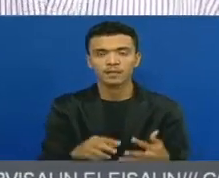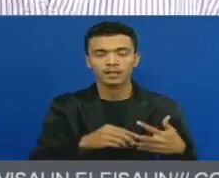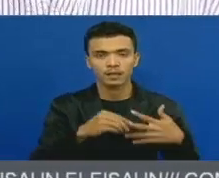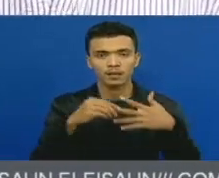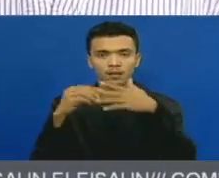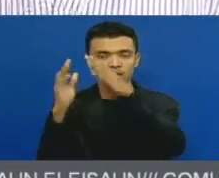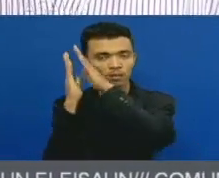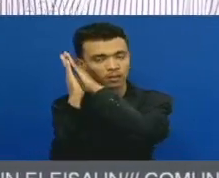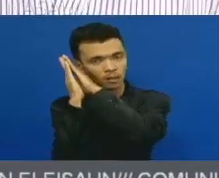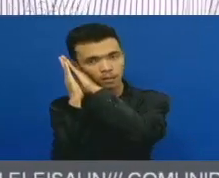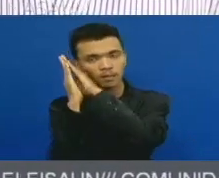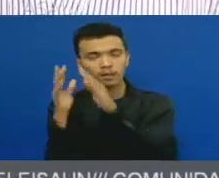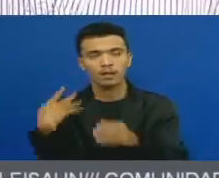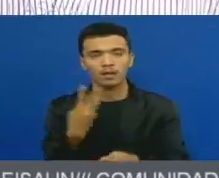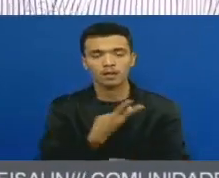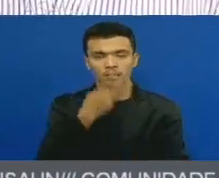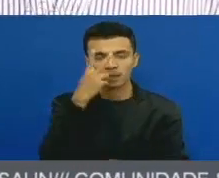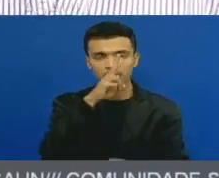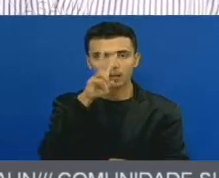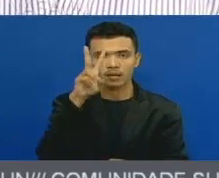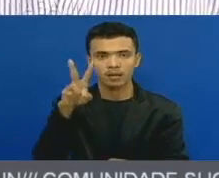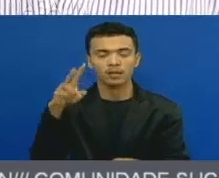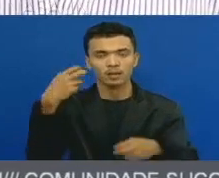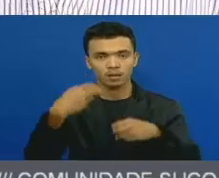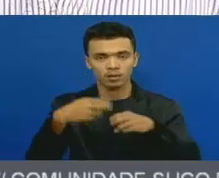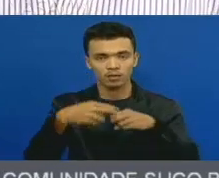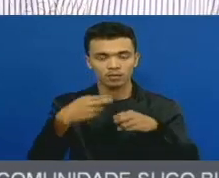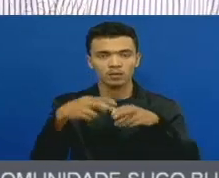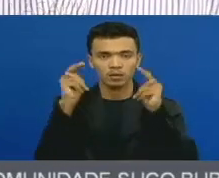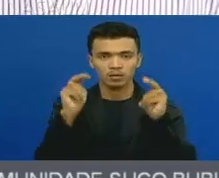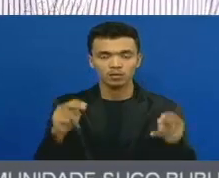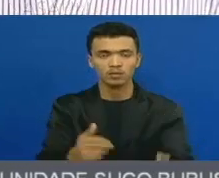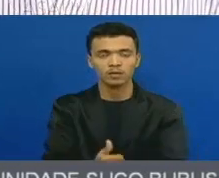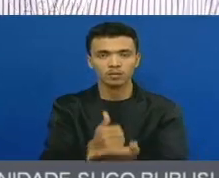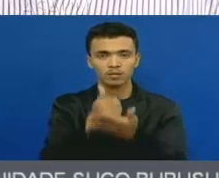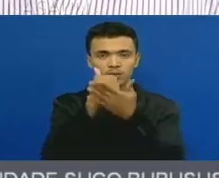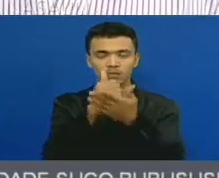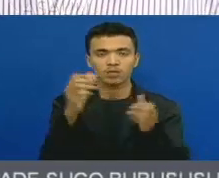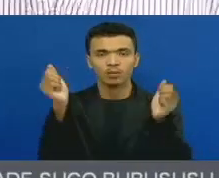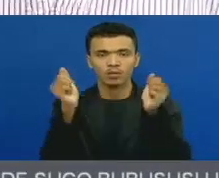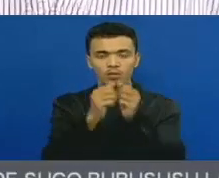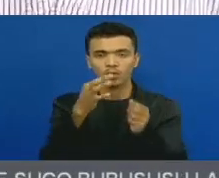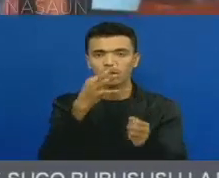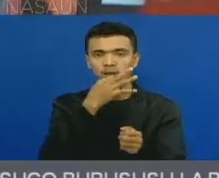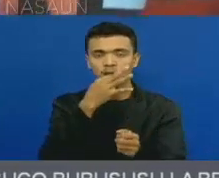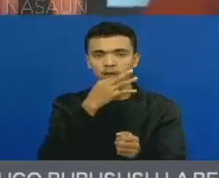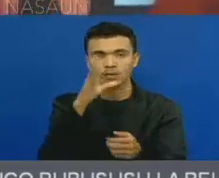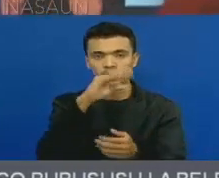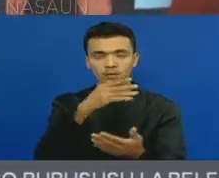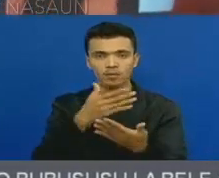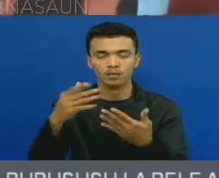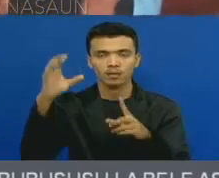fatin, tamba ami merece rene to fatin ne susa duni merece para ita apoio. Ho ai hambalung ni sidadi balo.